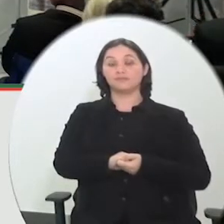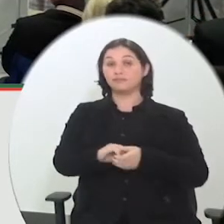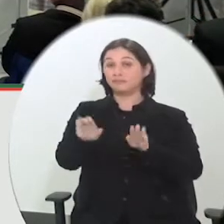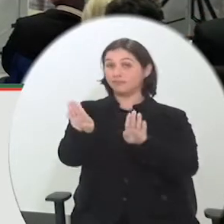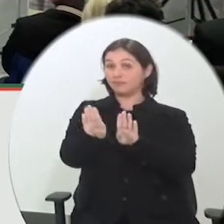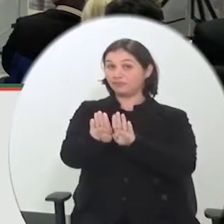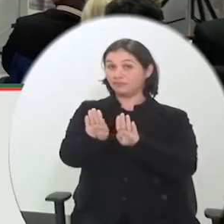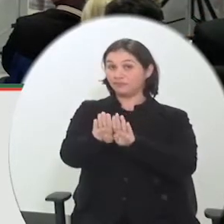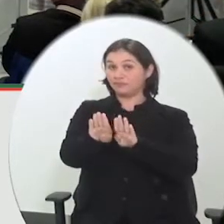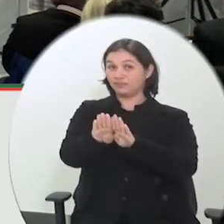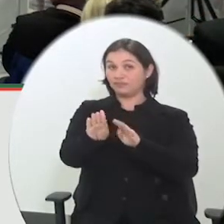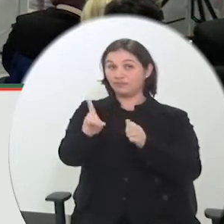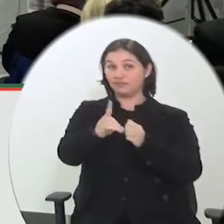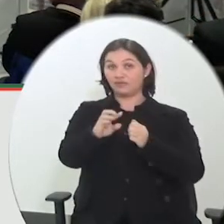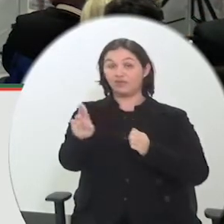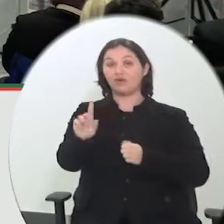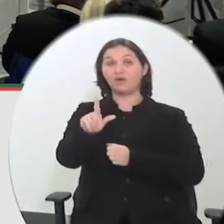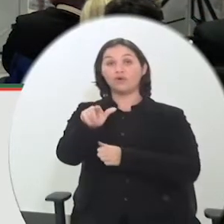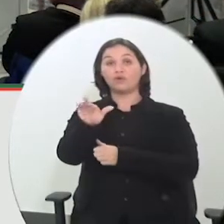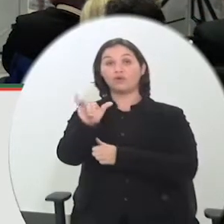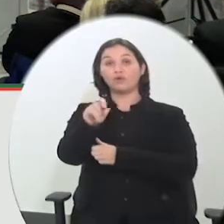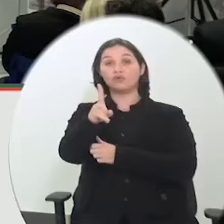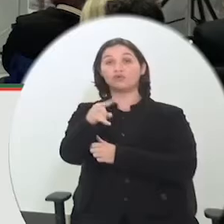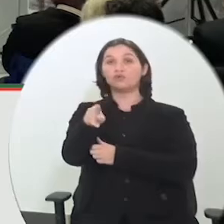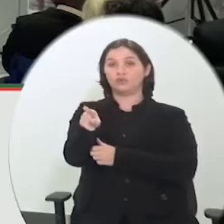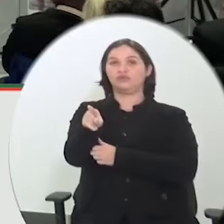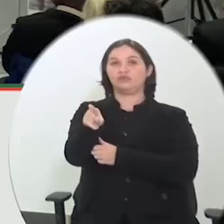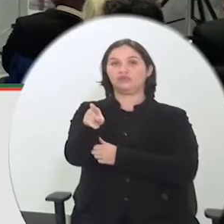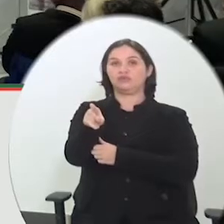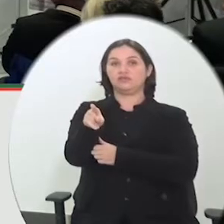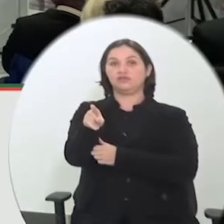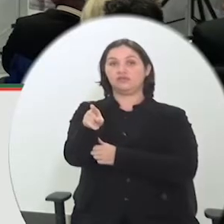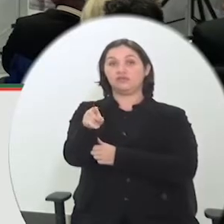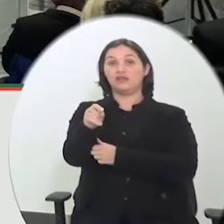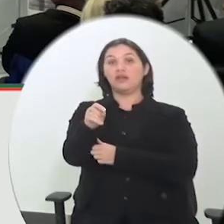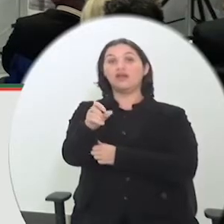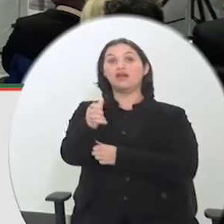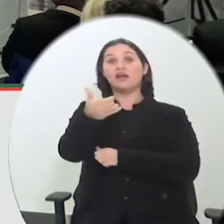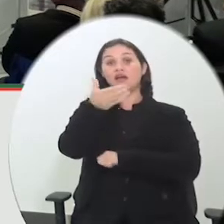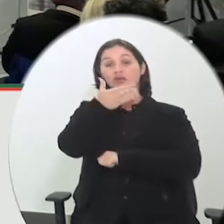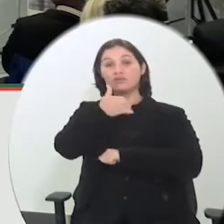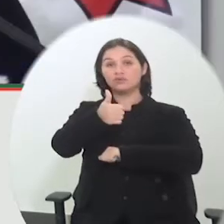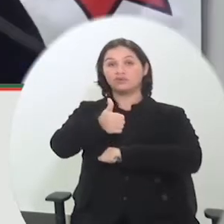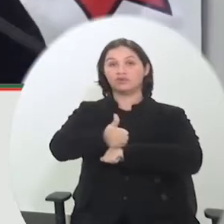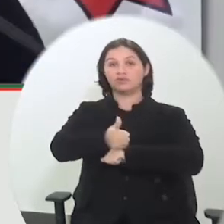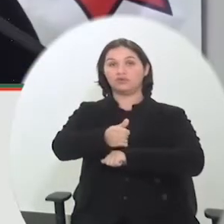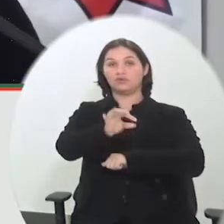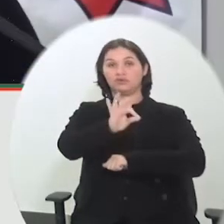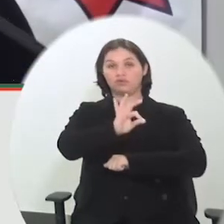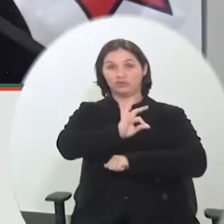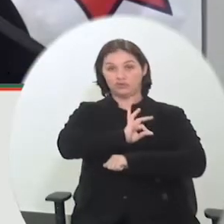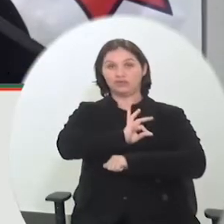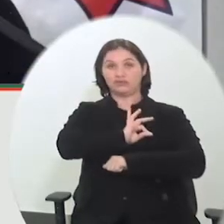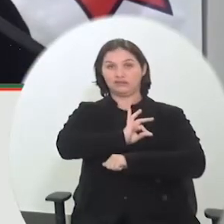Excelentíssimo Dr. Luiz Ângelo de Assis Lacerda Moreira, diretor de polícia do litoral, delegado de